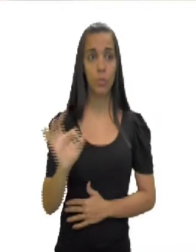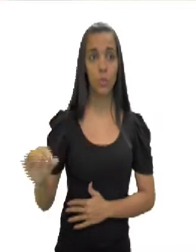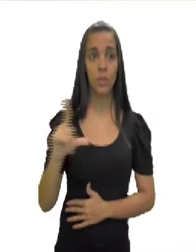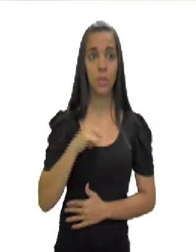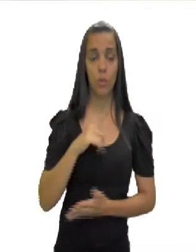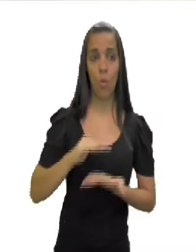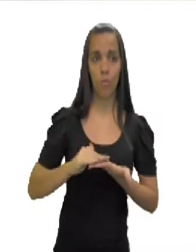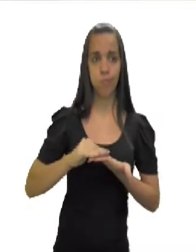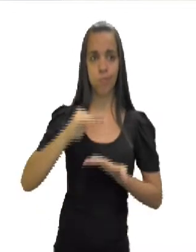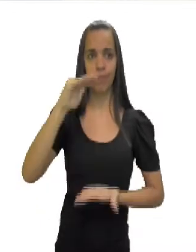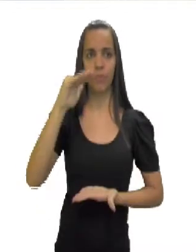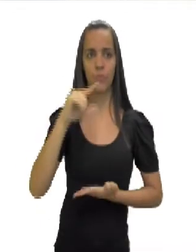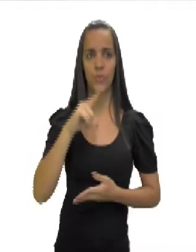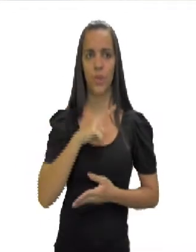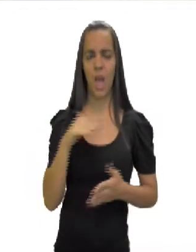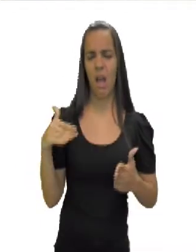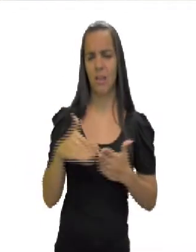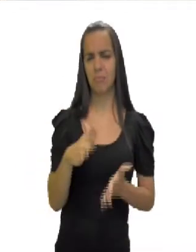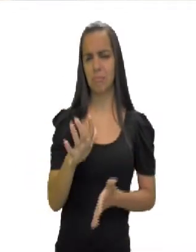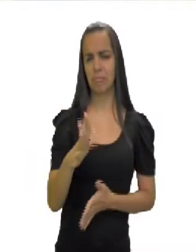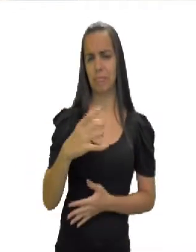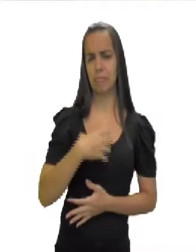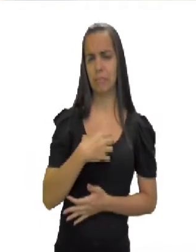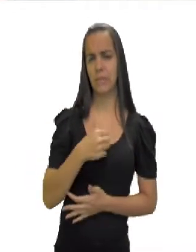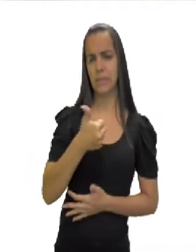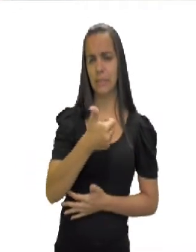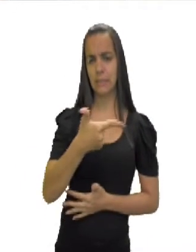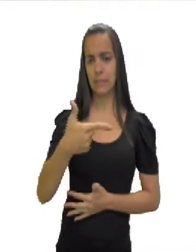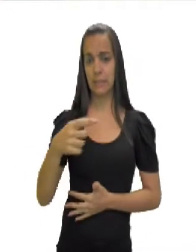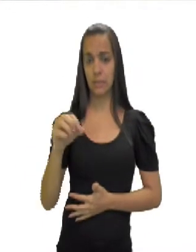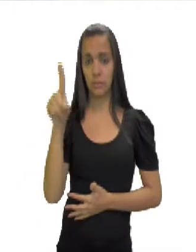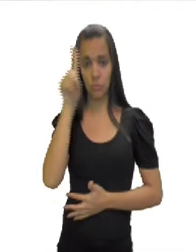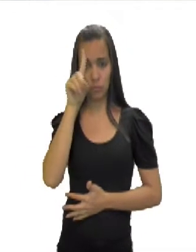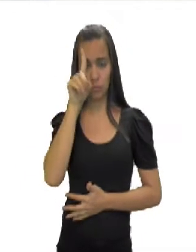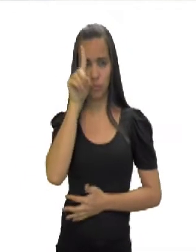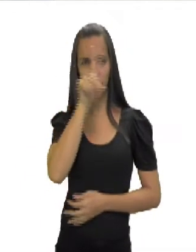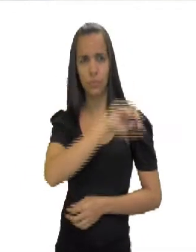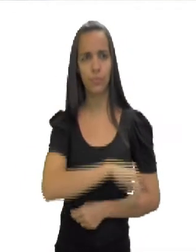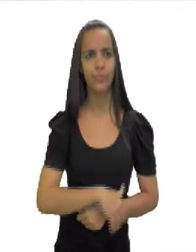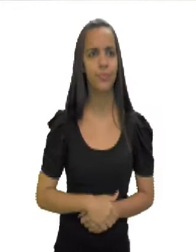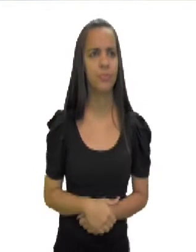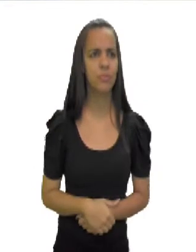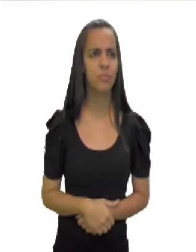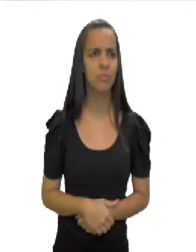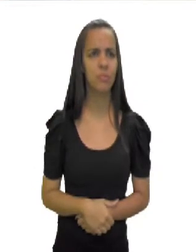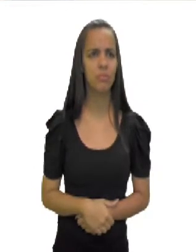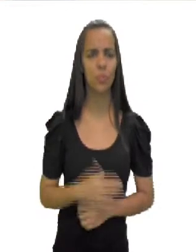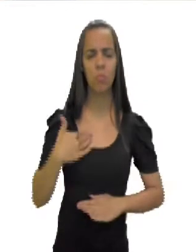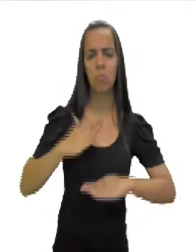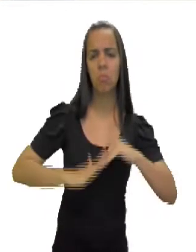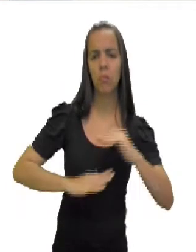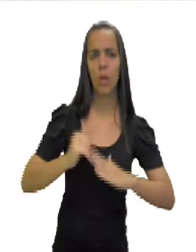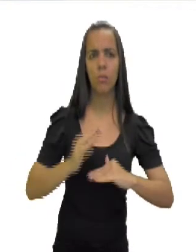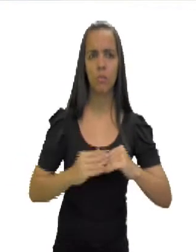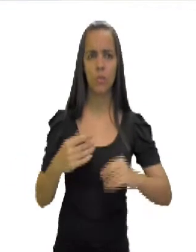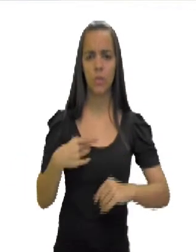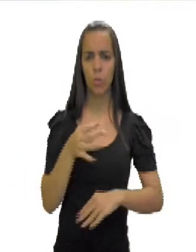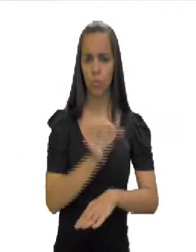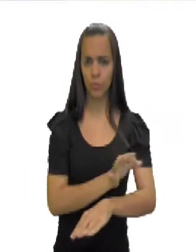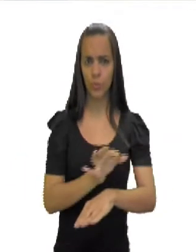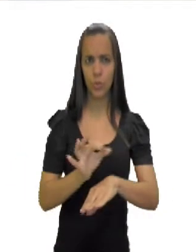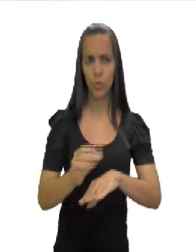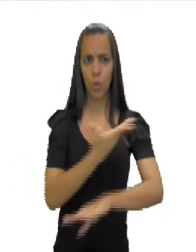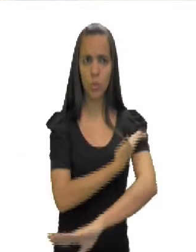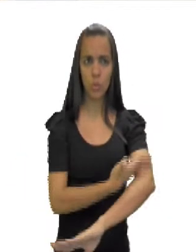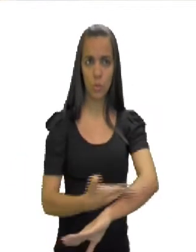duram cerca de 120 dias. A função dos glóbulos brancos